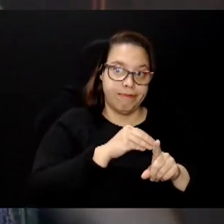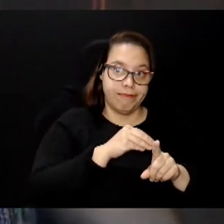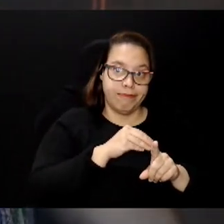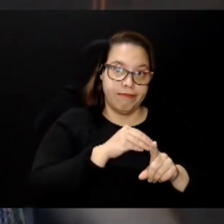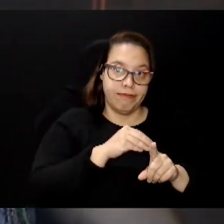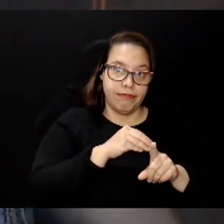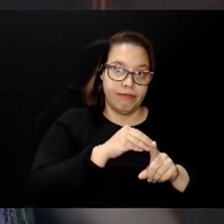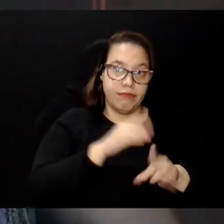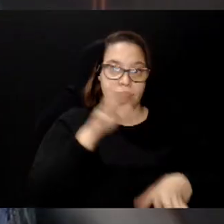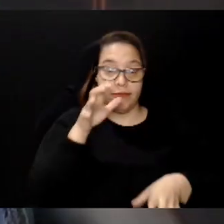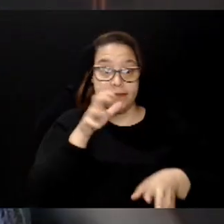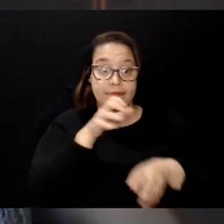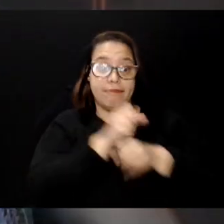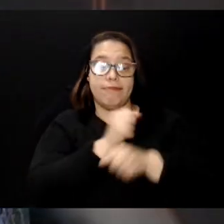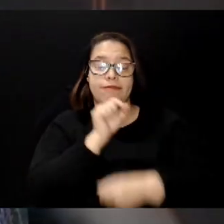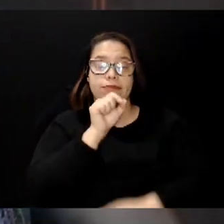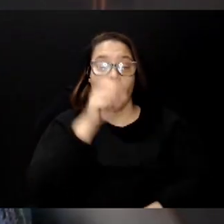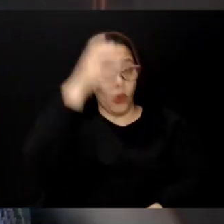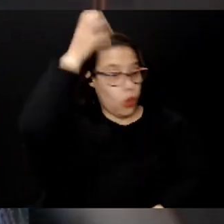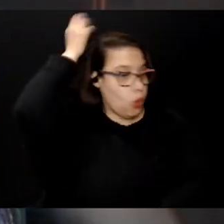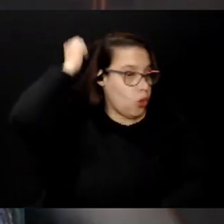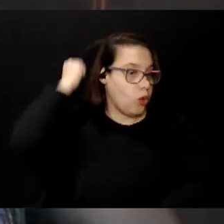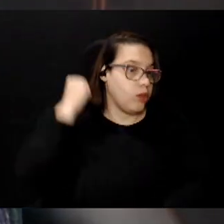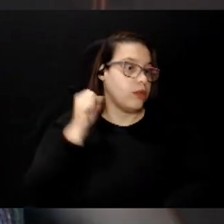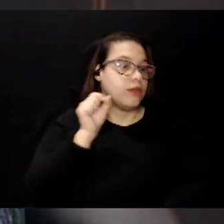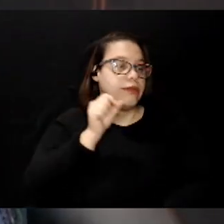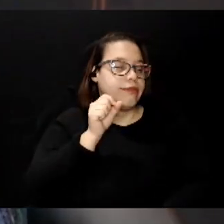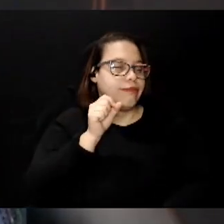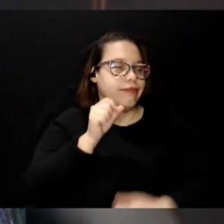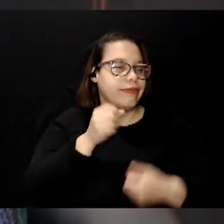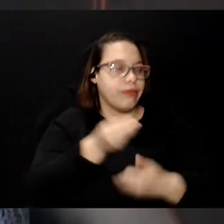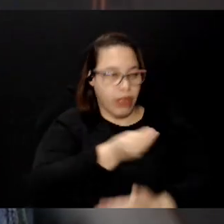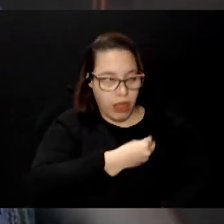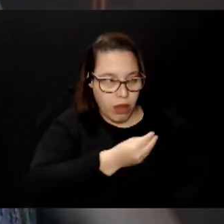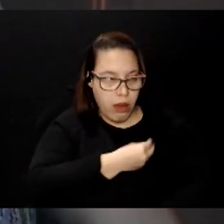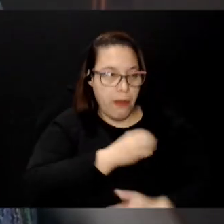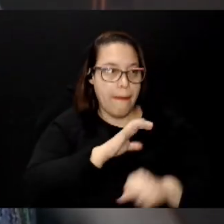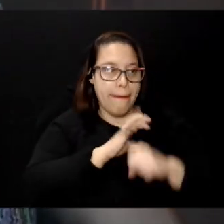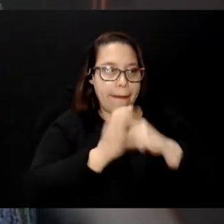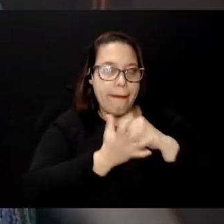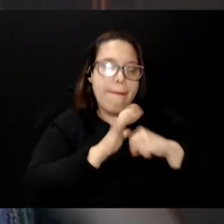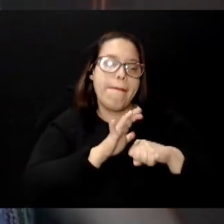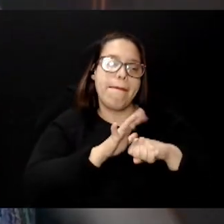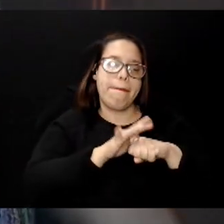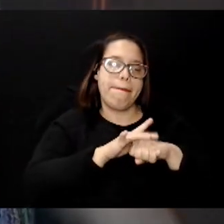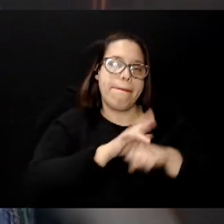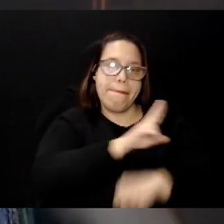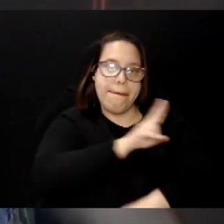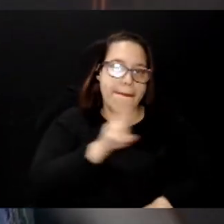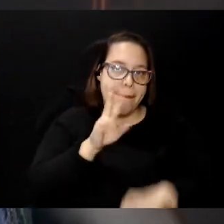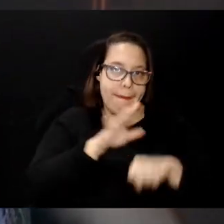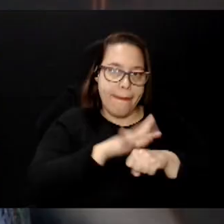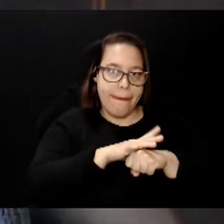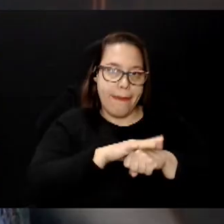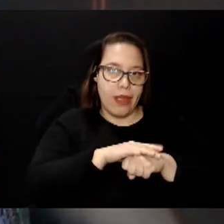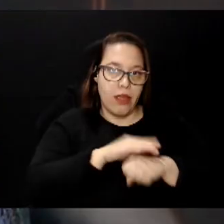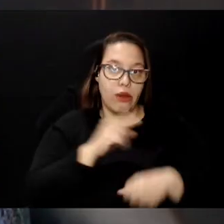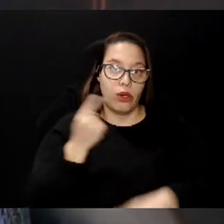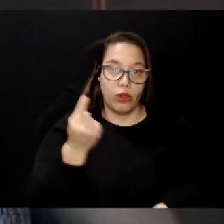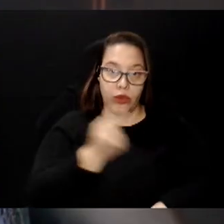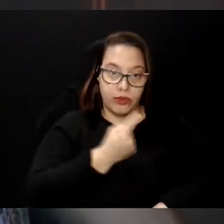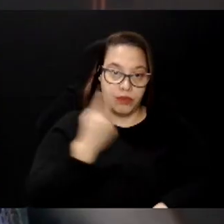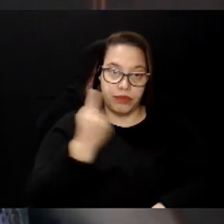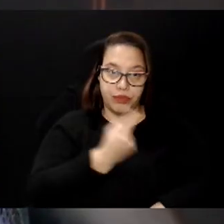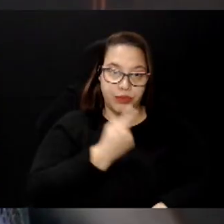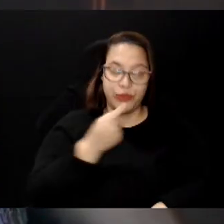isso, Rúbia, a gente está vivendo uma pandemia que se chama a pandemia da solidão. As pessoas estão